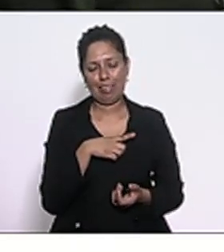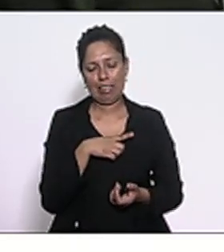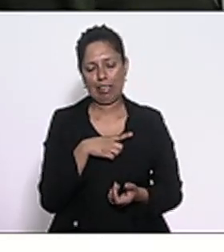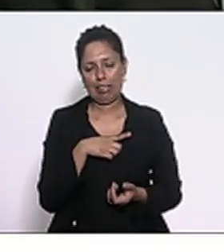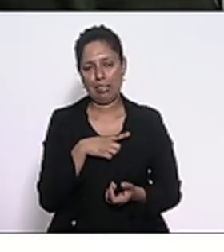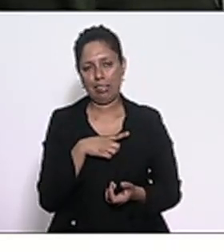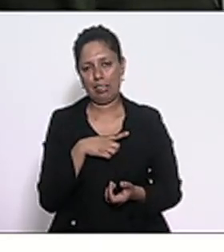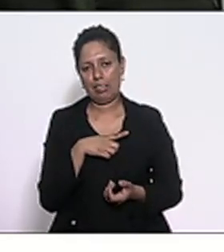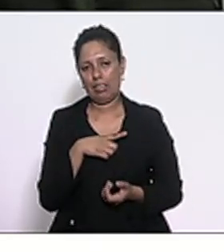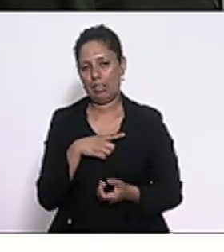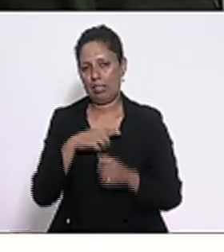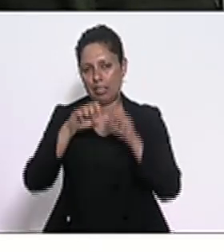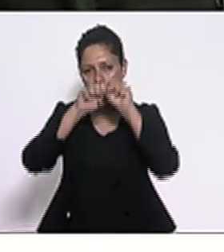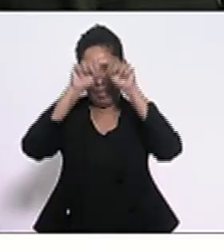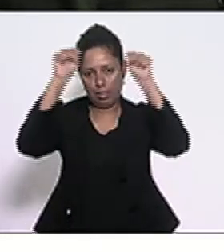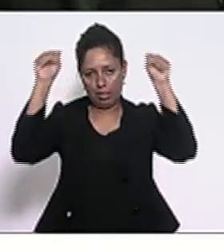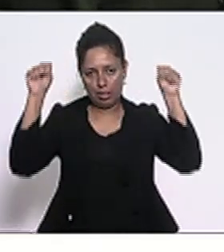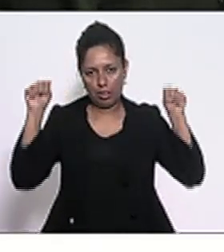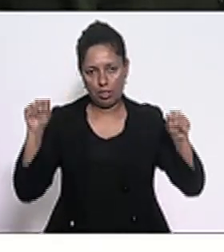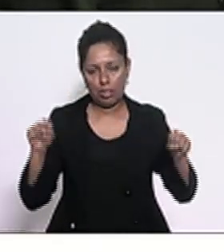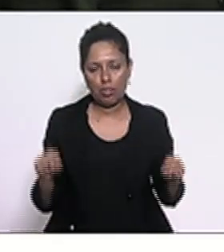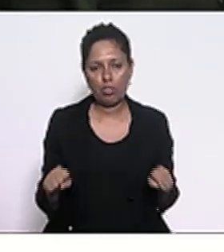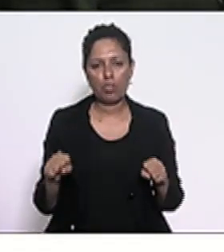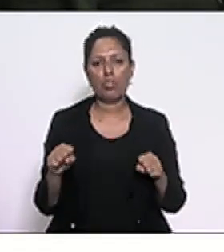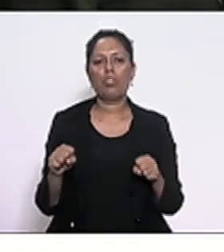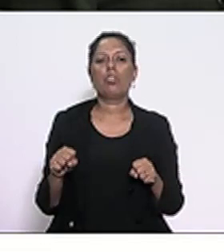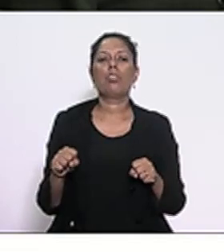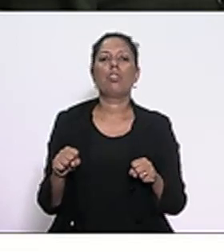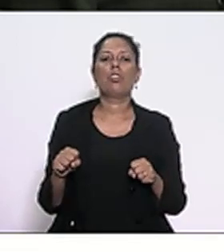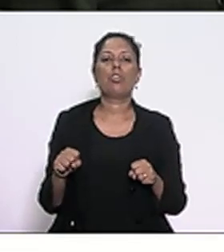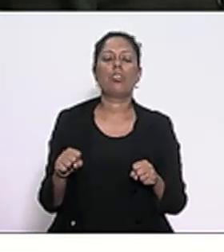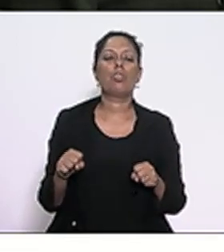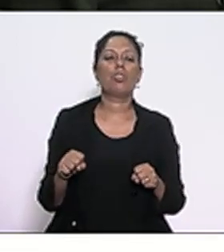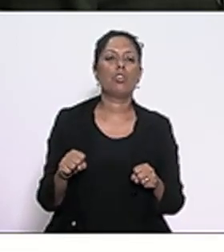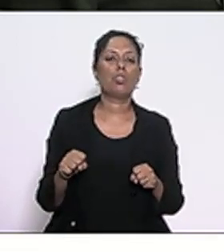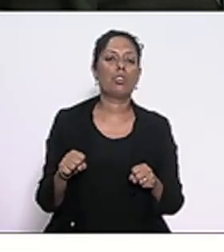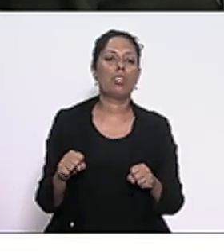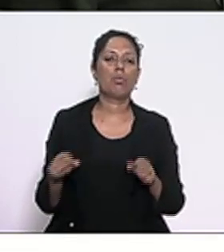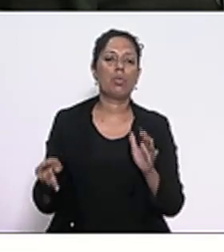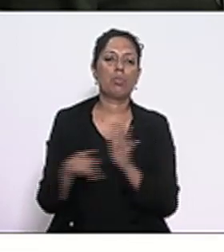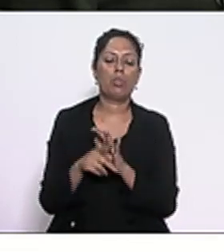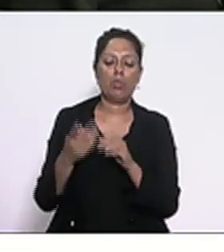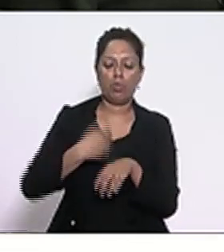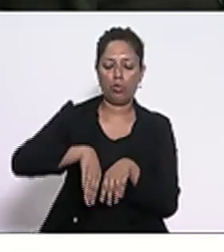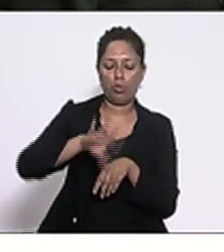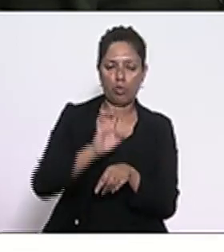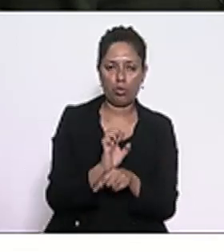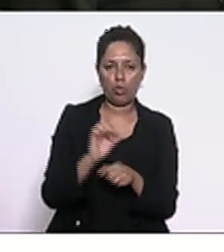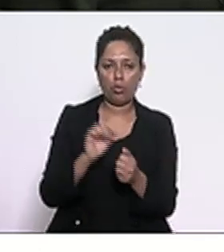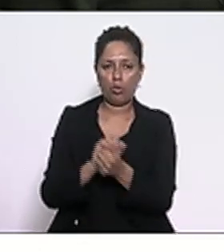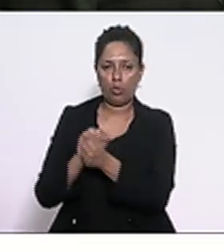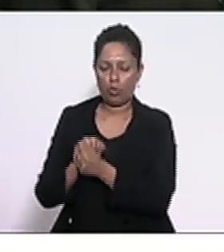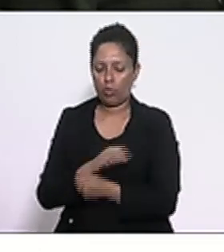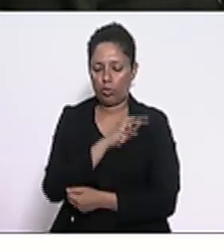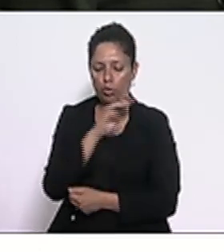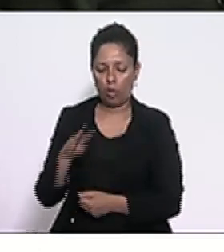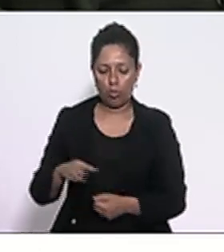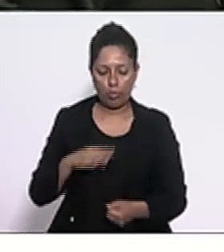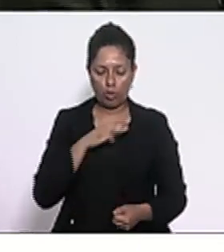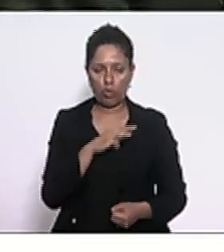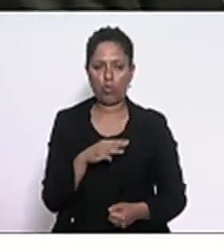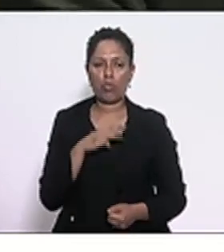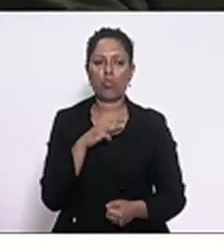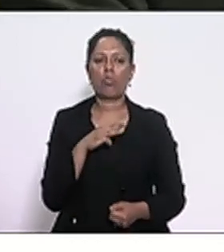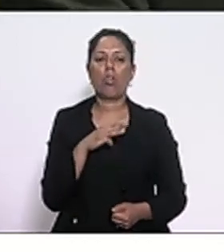de software público que foi desenvolvido sob gestão do Ministério do Planejamento, não que o Ministério tenha